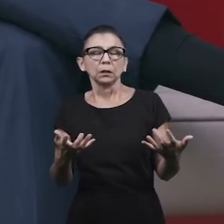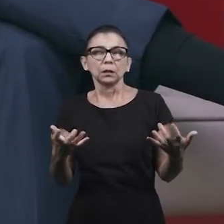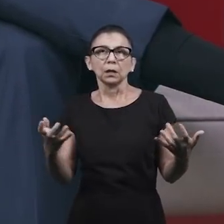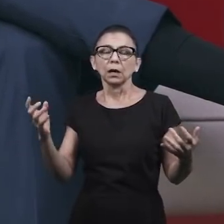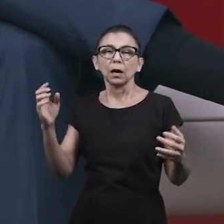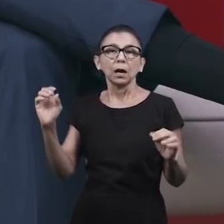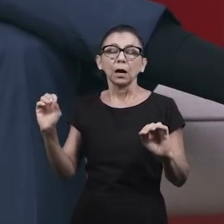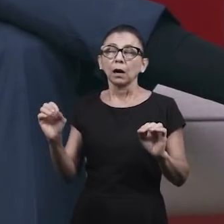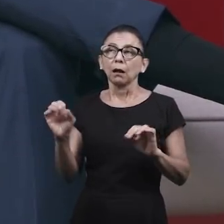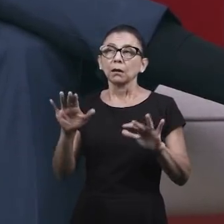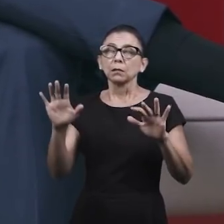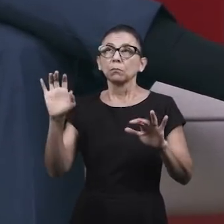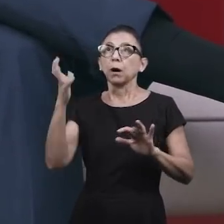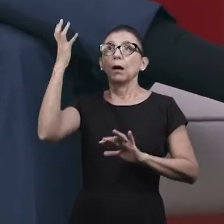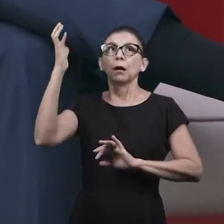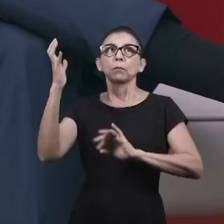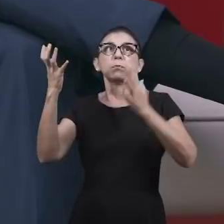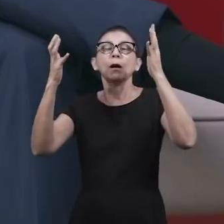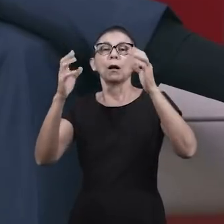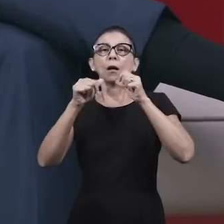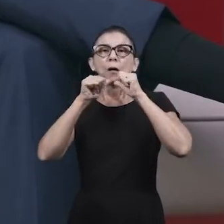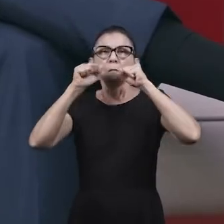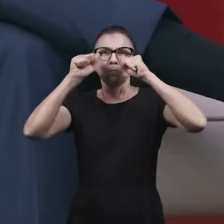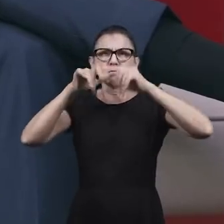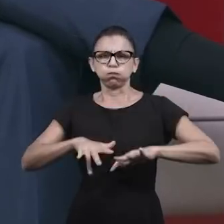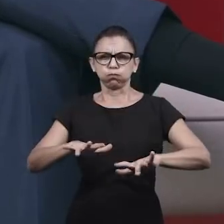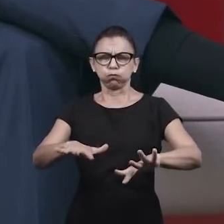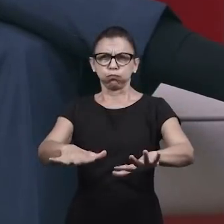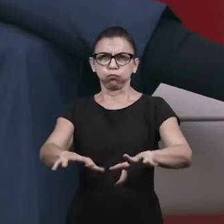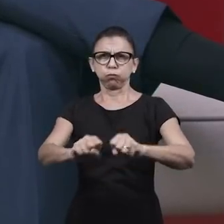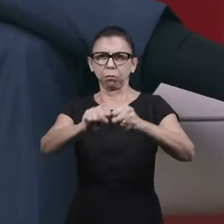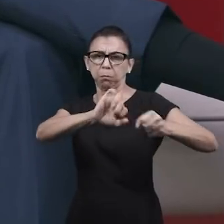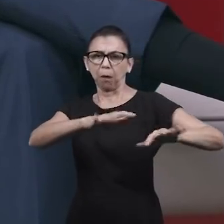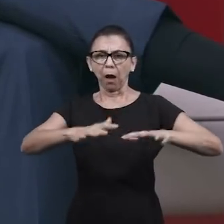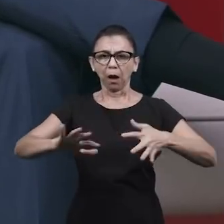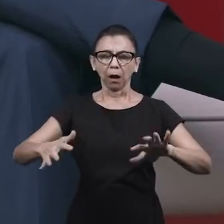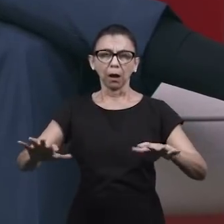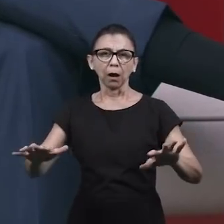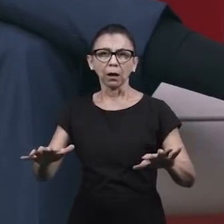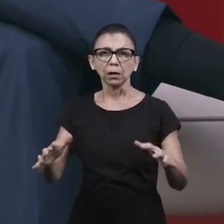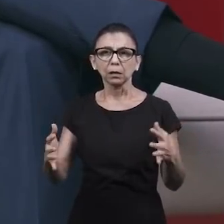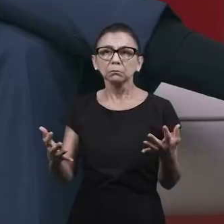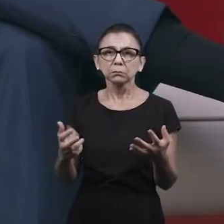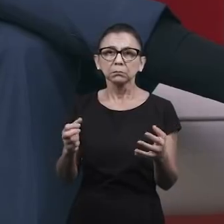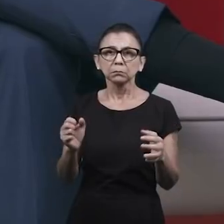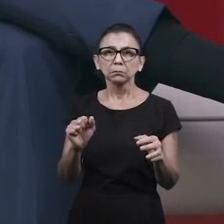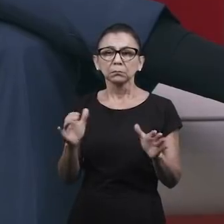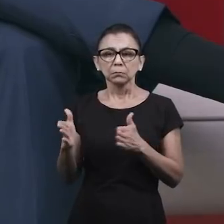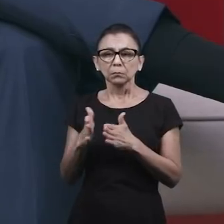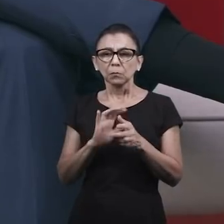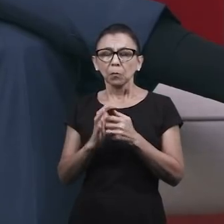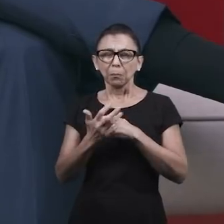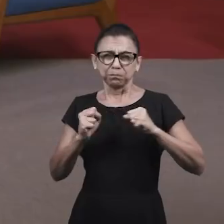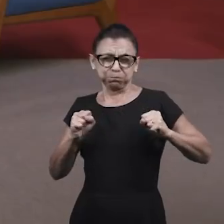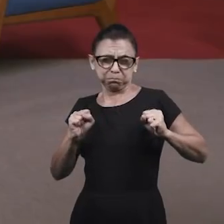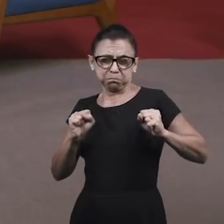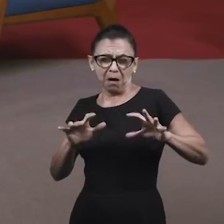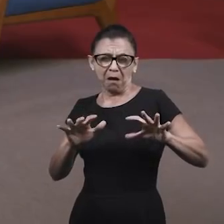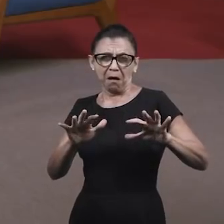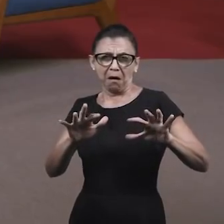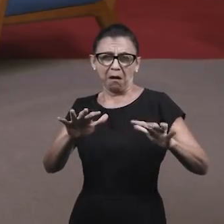outro evolui, daqui a pouco tem uma piora. As pessoas, o mundo, falando dos povos em